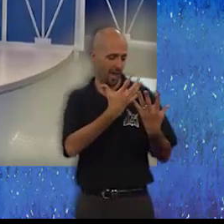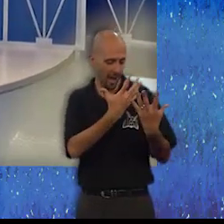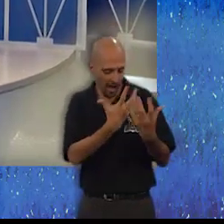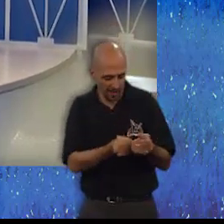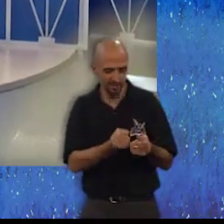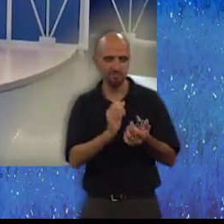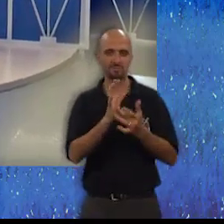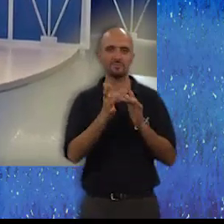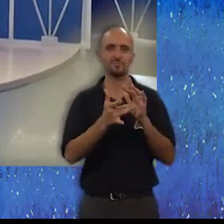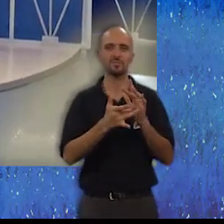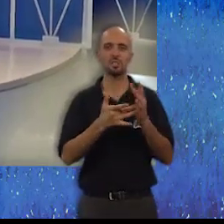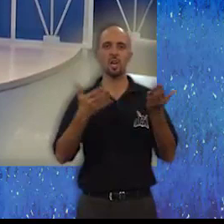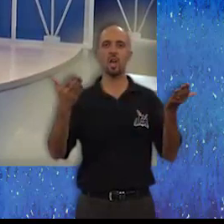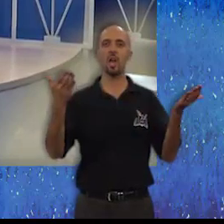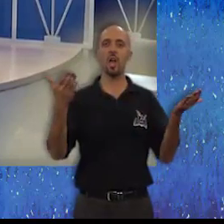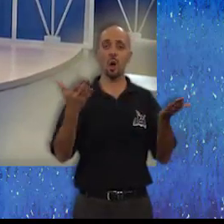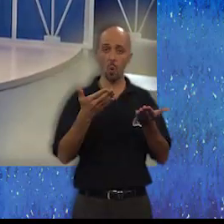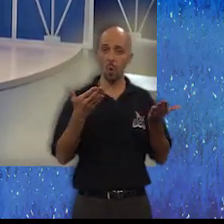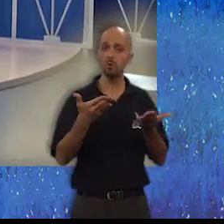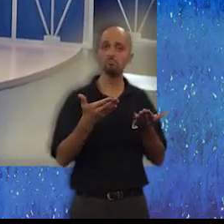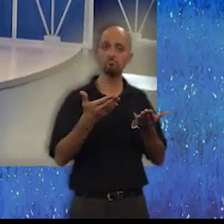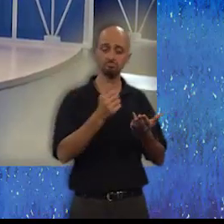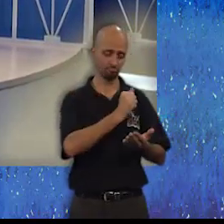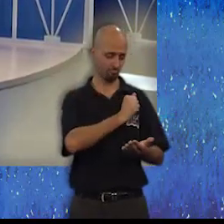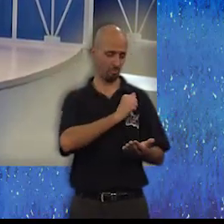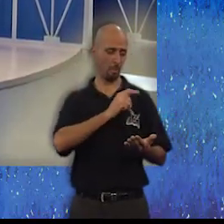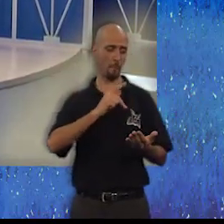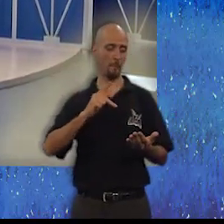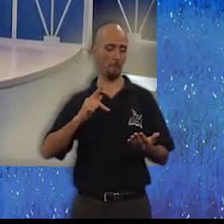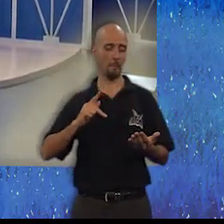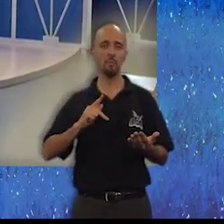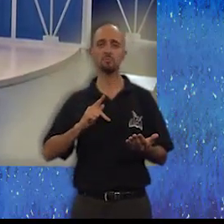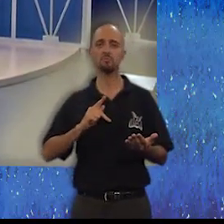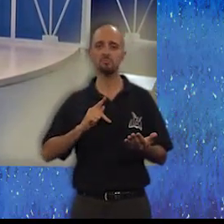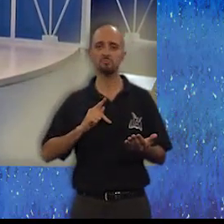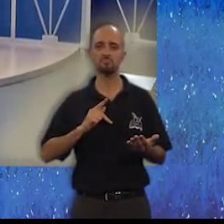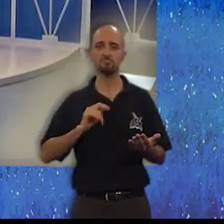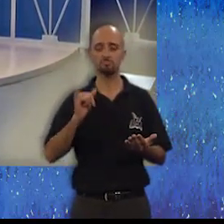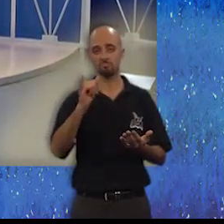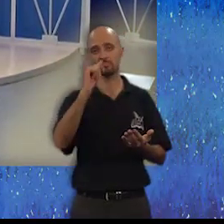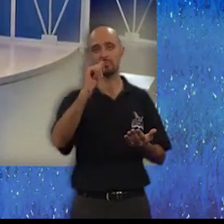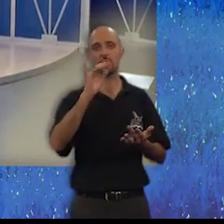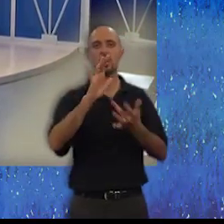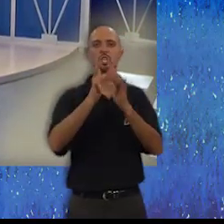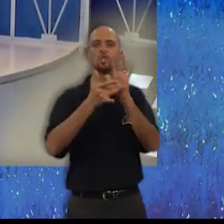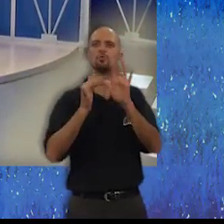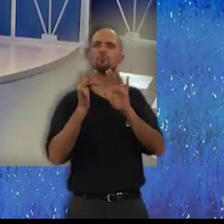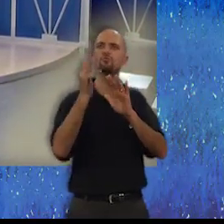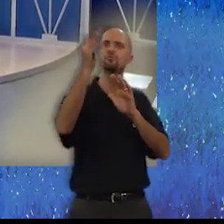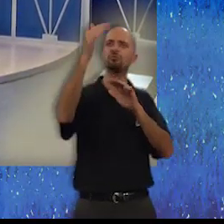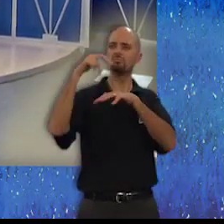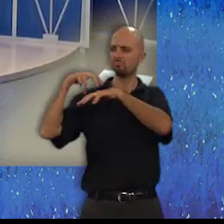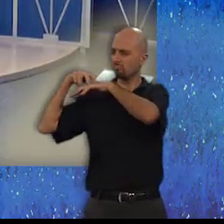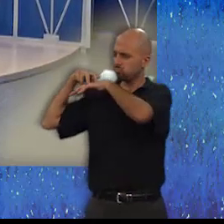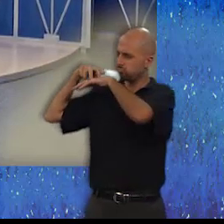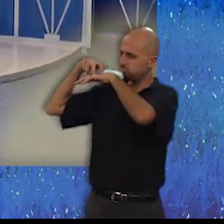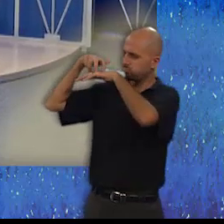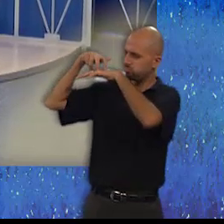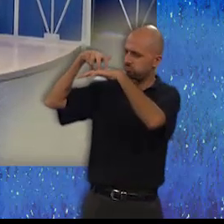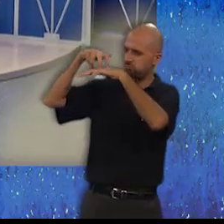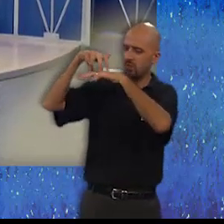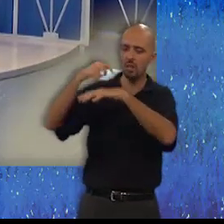da Bíblia e é o grande apóstolo Paulo. Agora, quando Jesus voltar, vamos ver o encontro dos